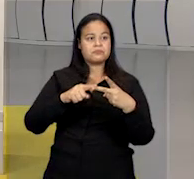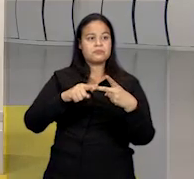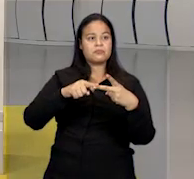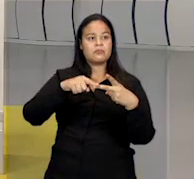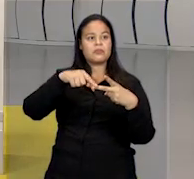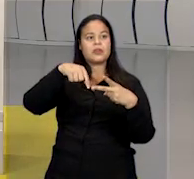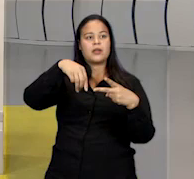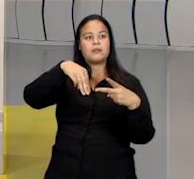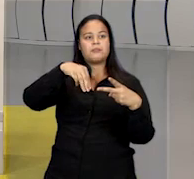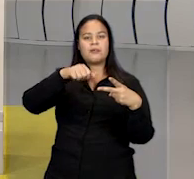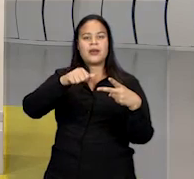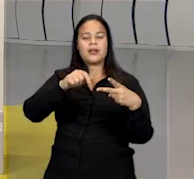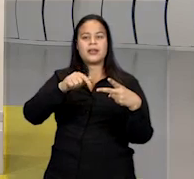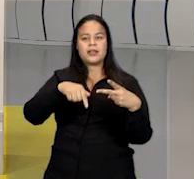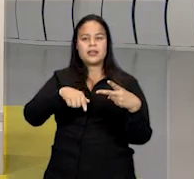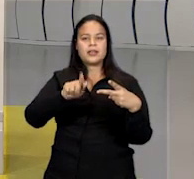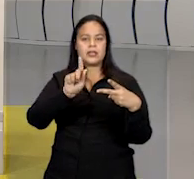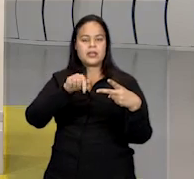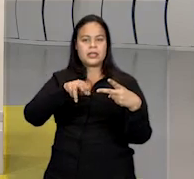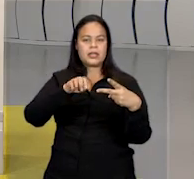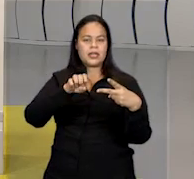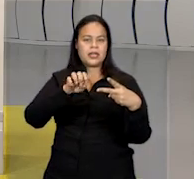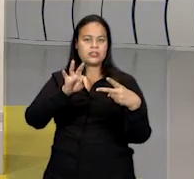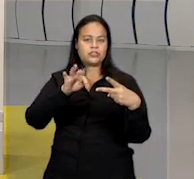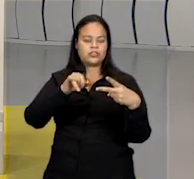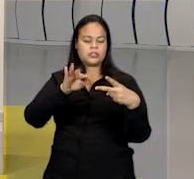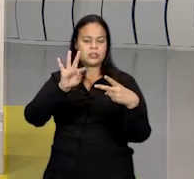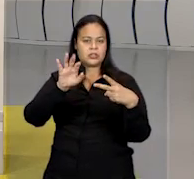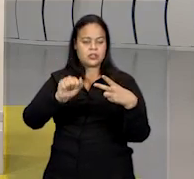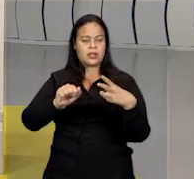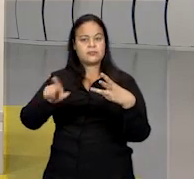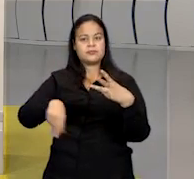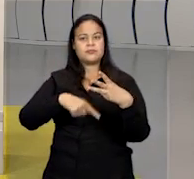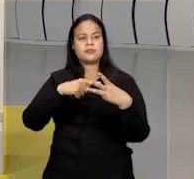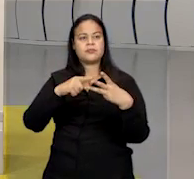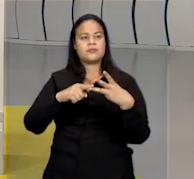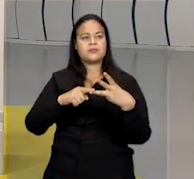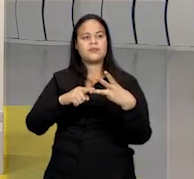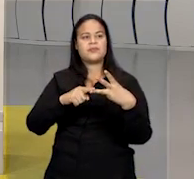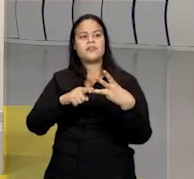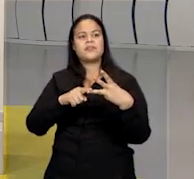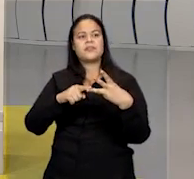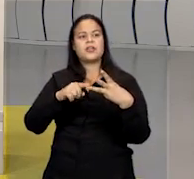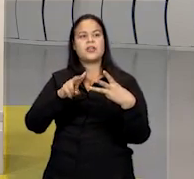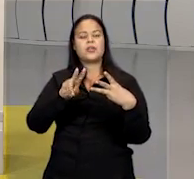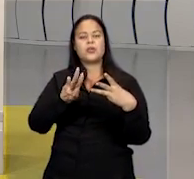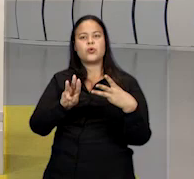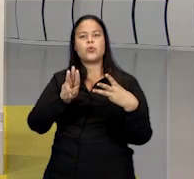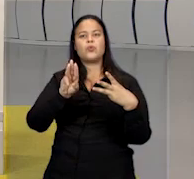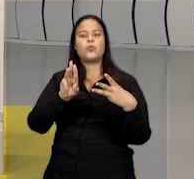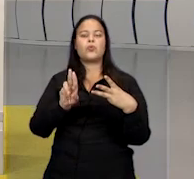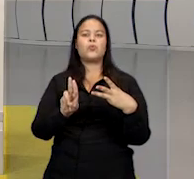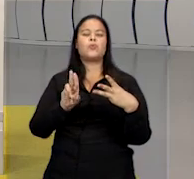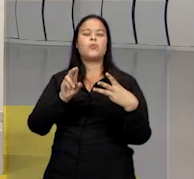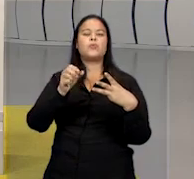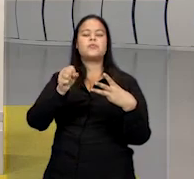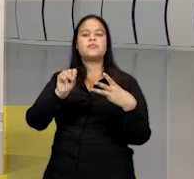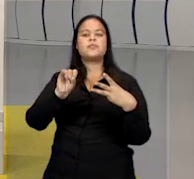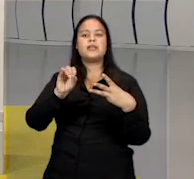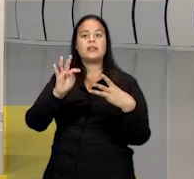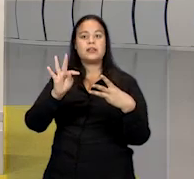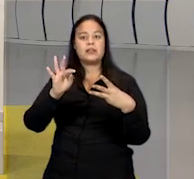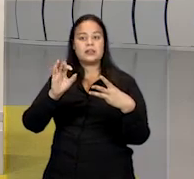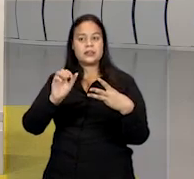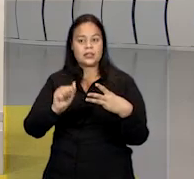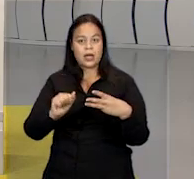Tem mais fórmula dela, né? Vocês já perceberam que o final ita aqui, né, tem a ver com mineral.